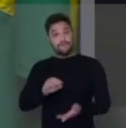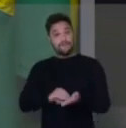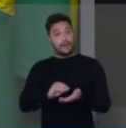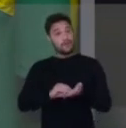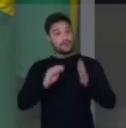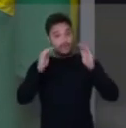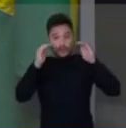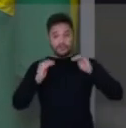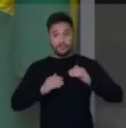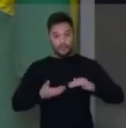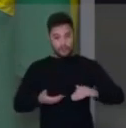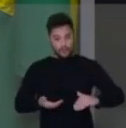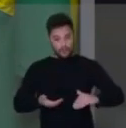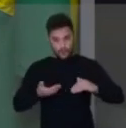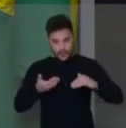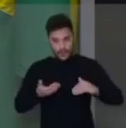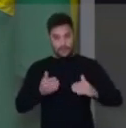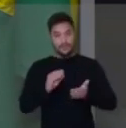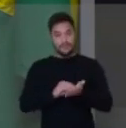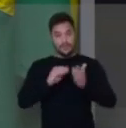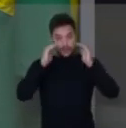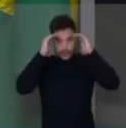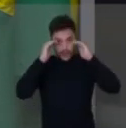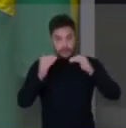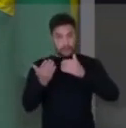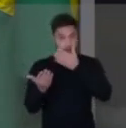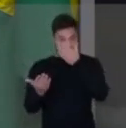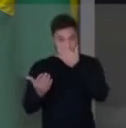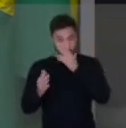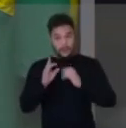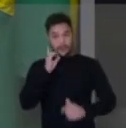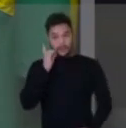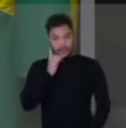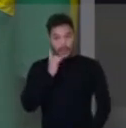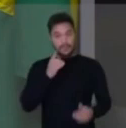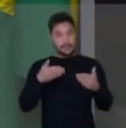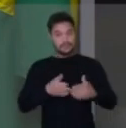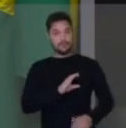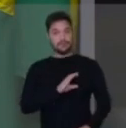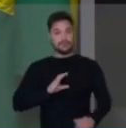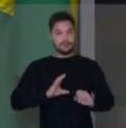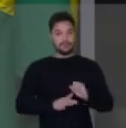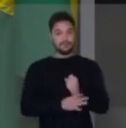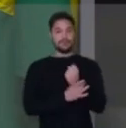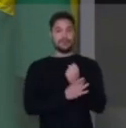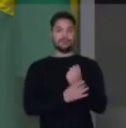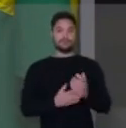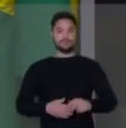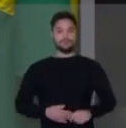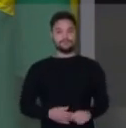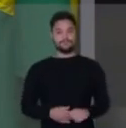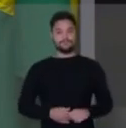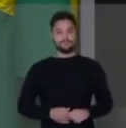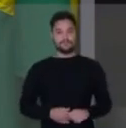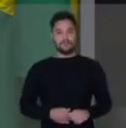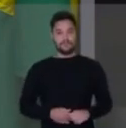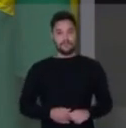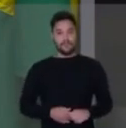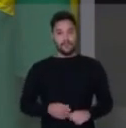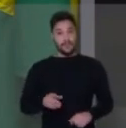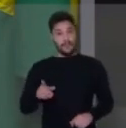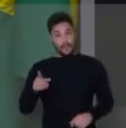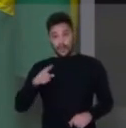ele diz respeito aos deputados que integram a Comissão de Segurança Pública. Afinal de contas, por mais que eles não atuem